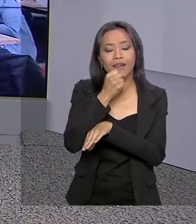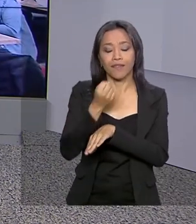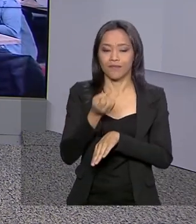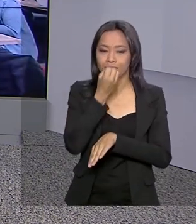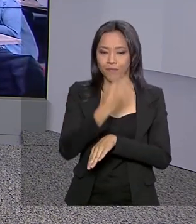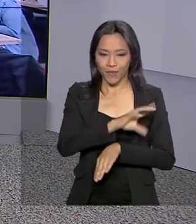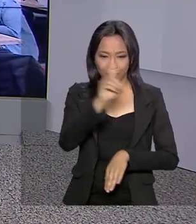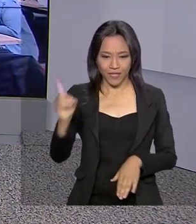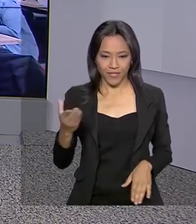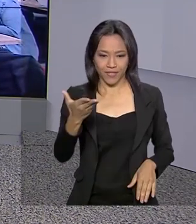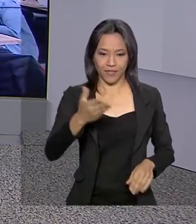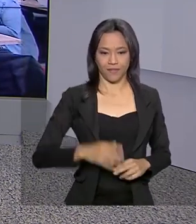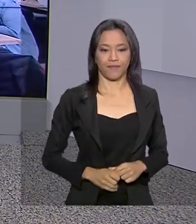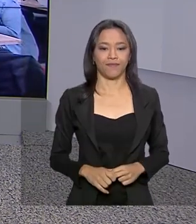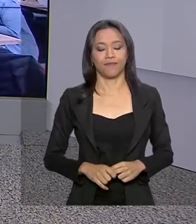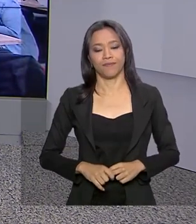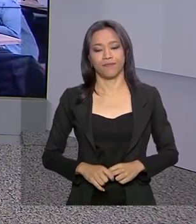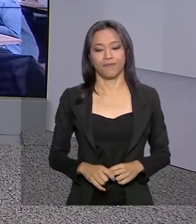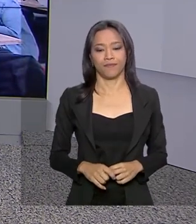ricardo